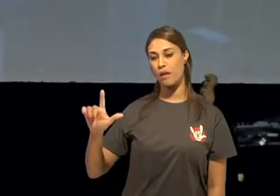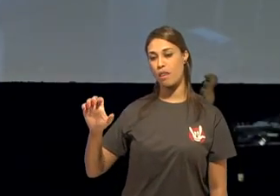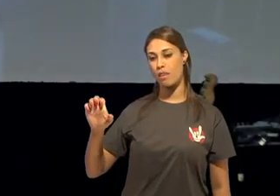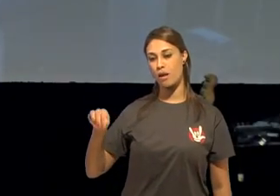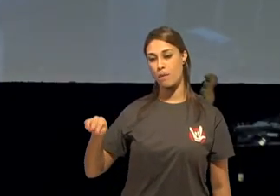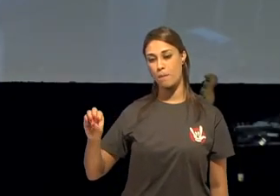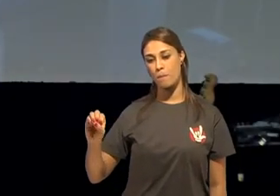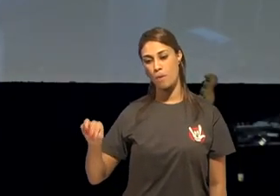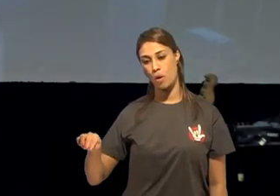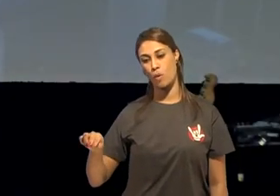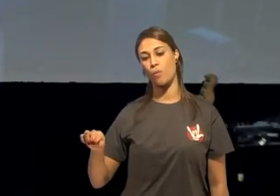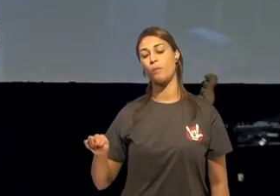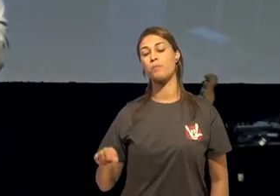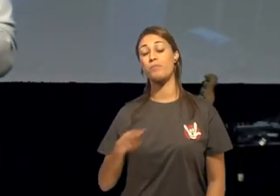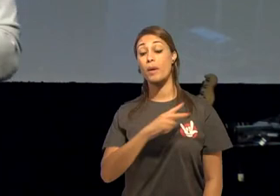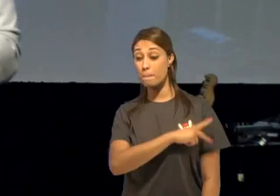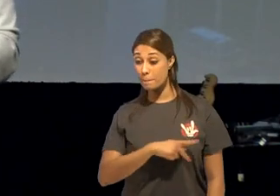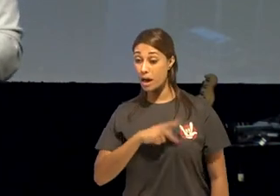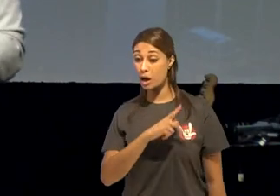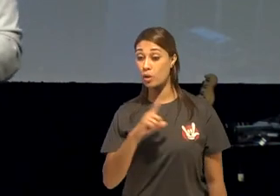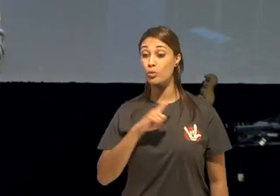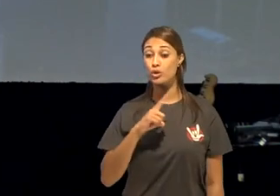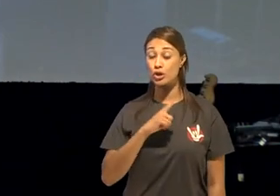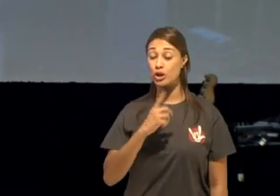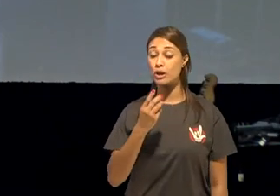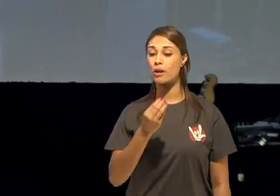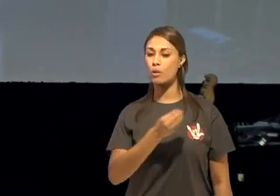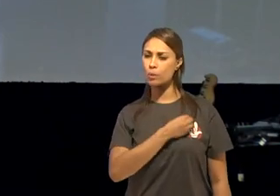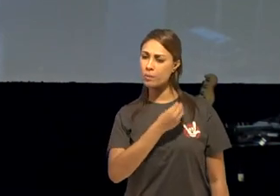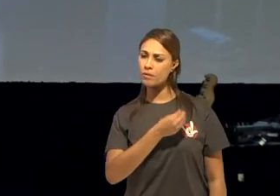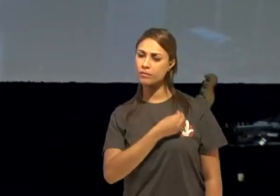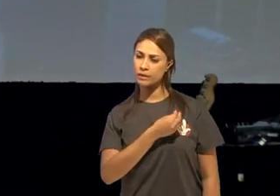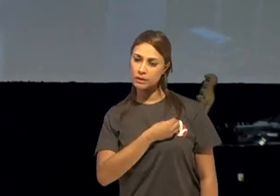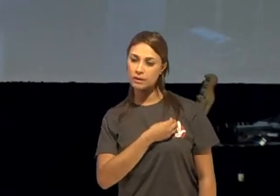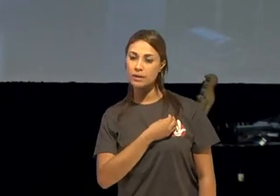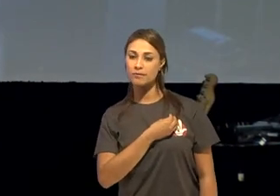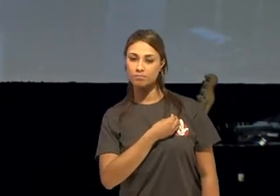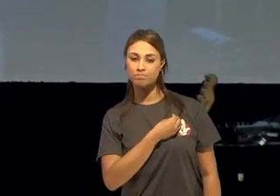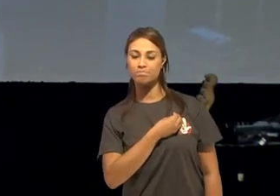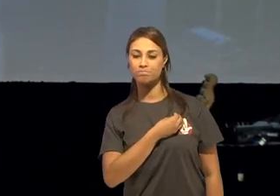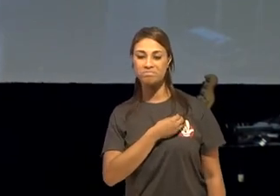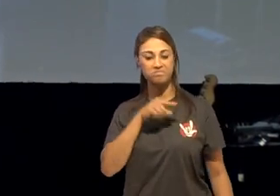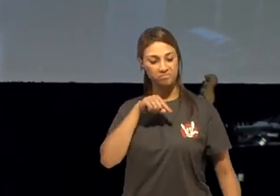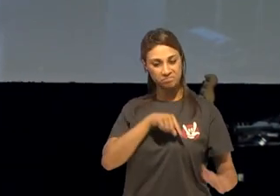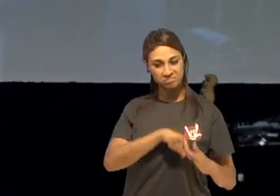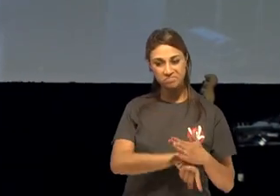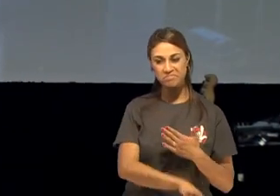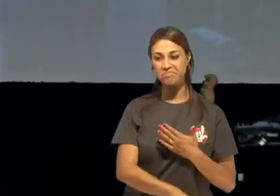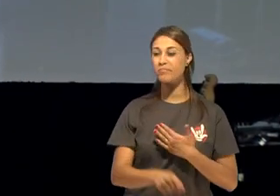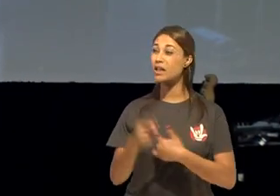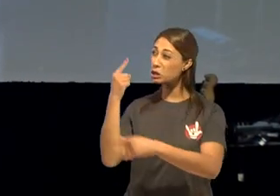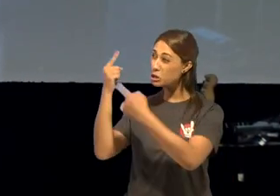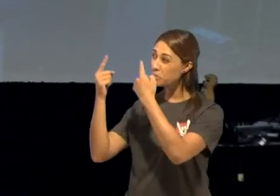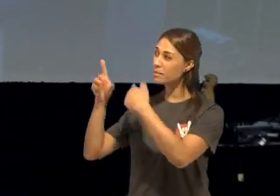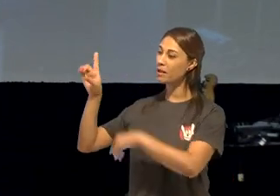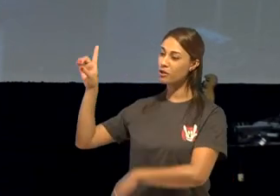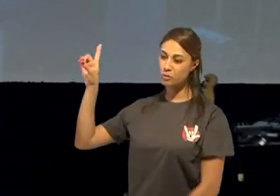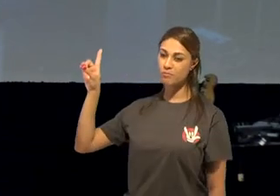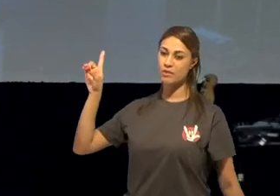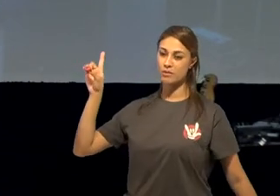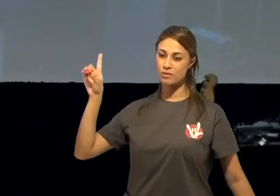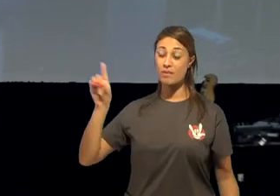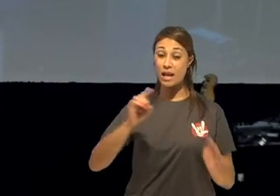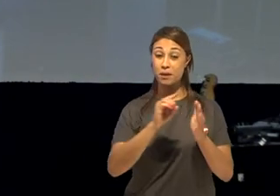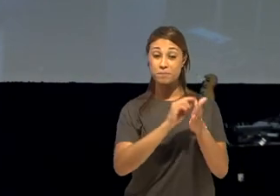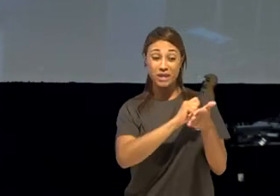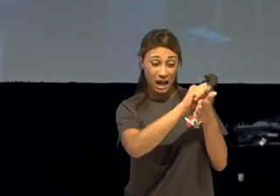A vida de Paulo e as suas cartas revelam um homem que tinha relacionamento profundo, não só com Deus. A